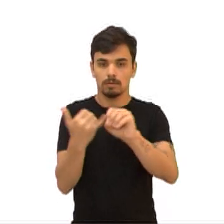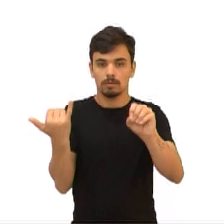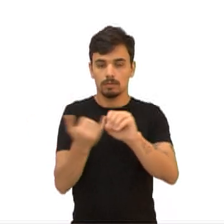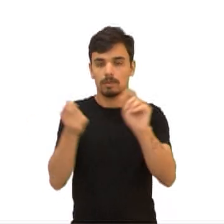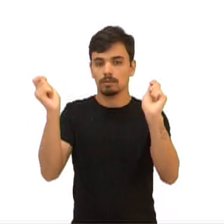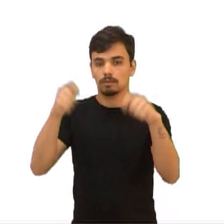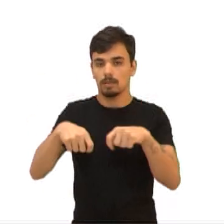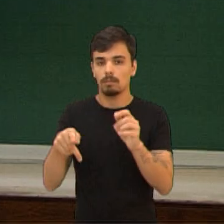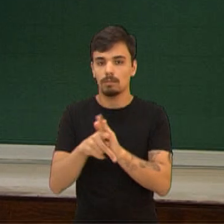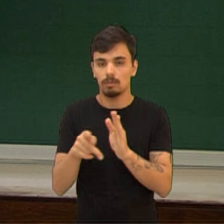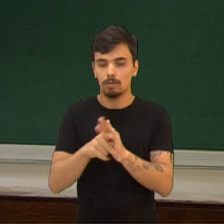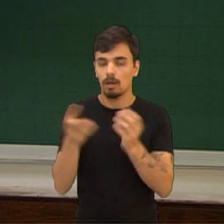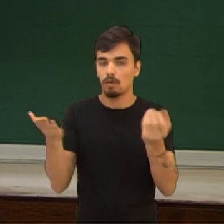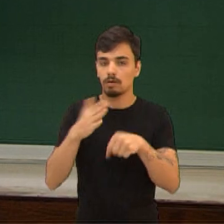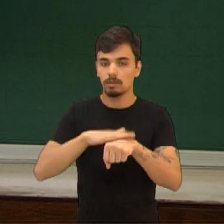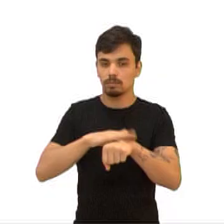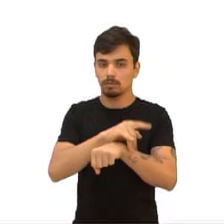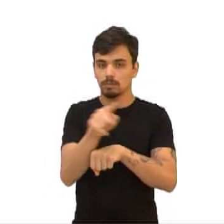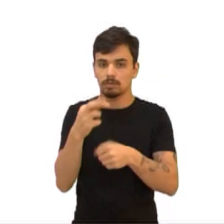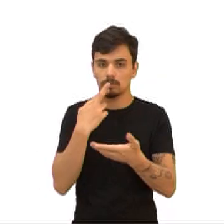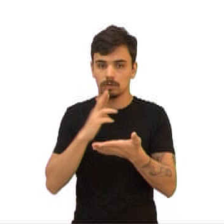circuito. Tempo para vocês fazerem.